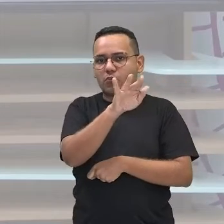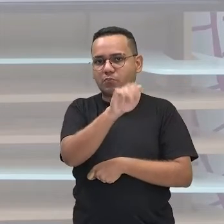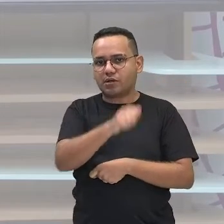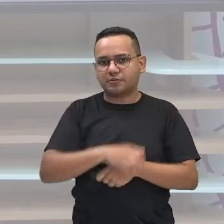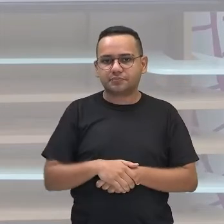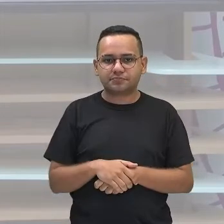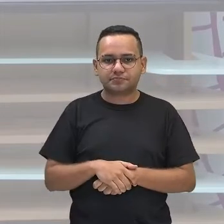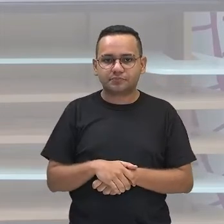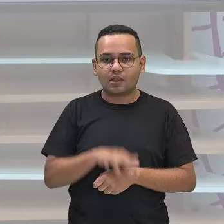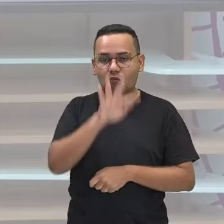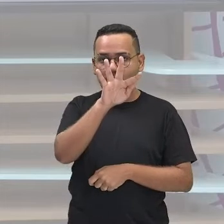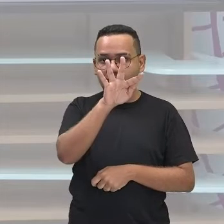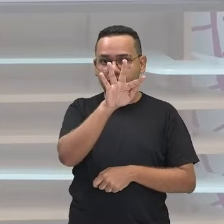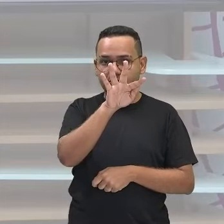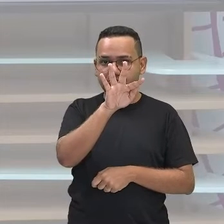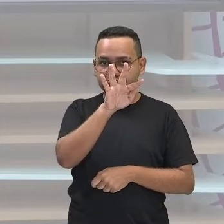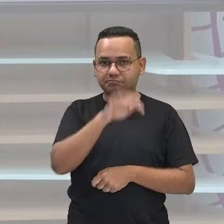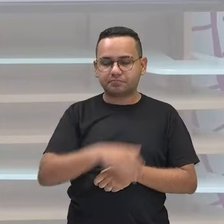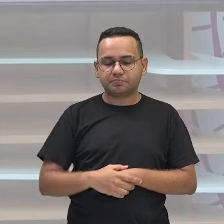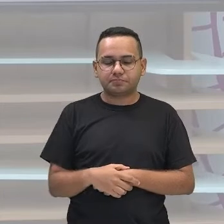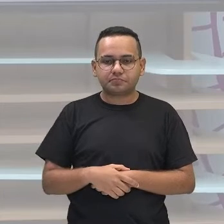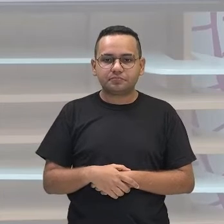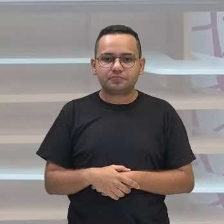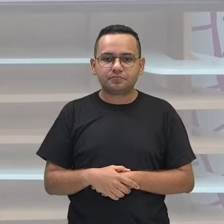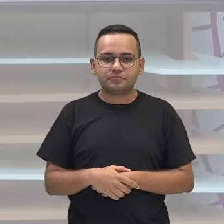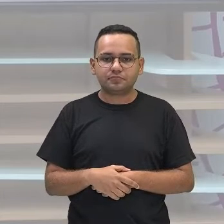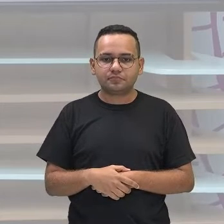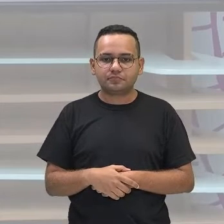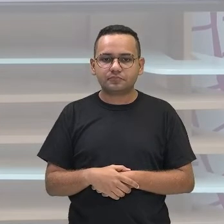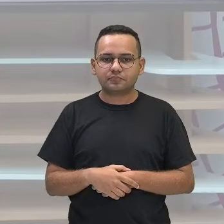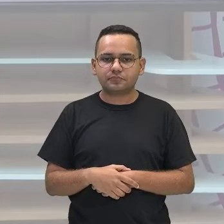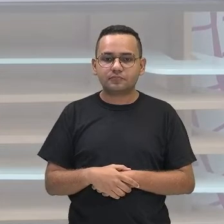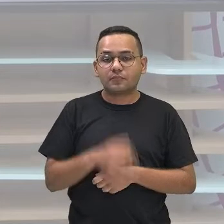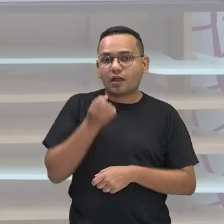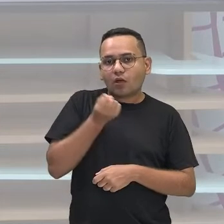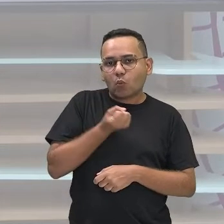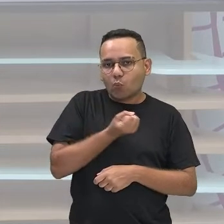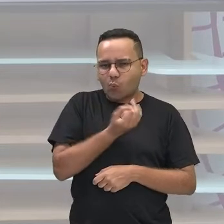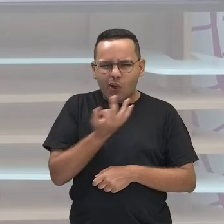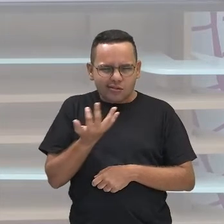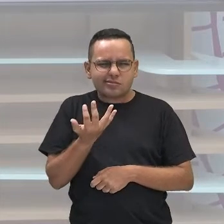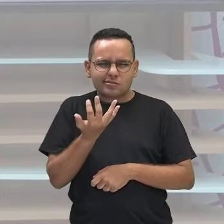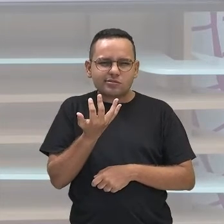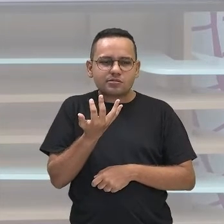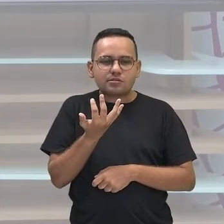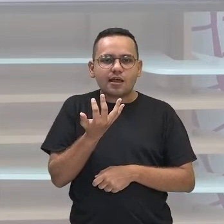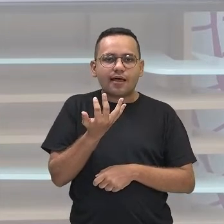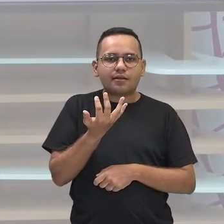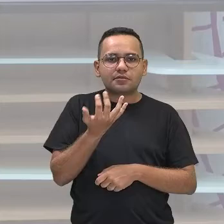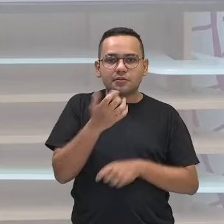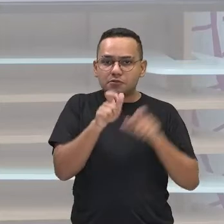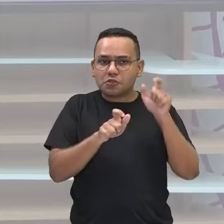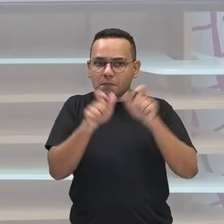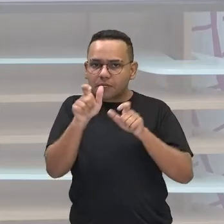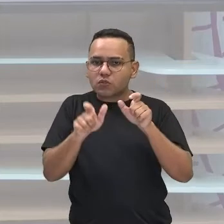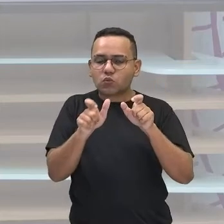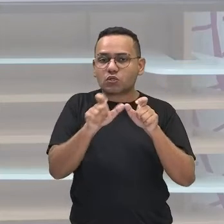frequência absoluta, né? É a quantidade de vezes que você verificou na sua pesquisa,